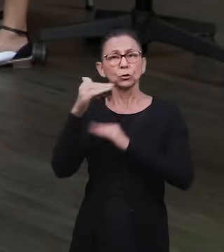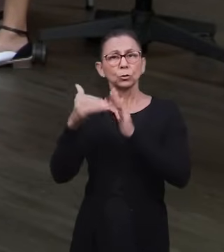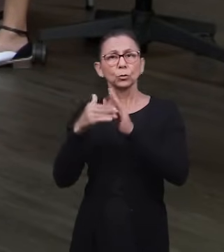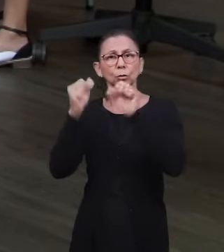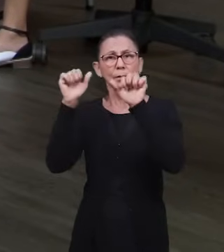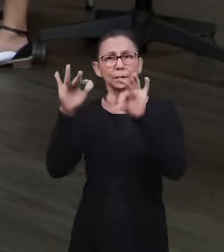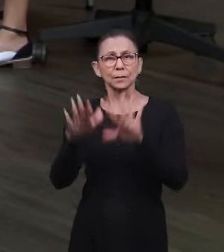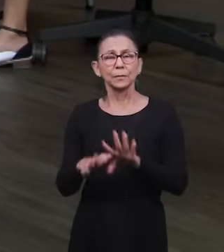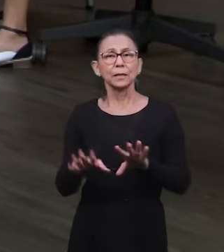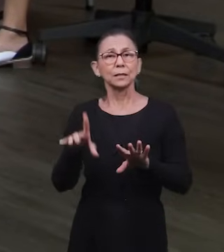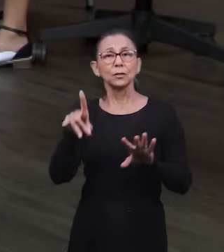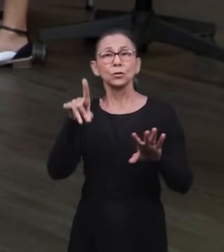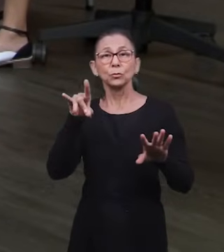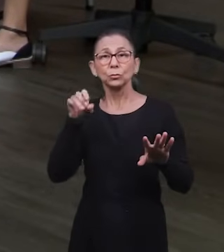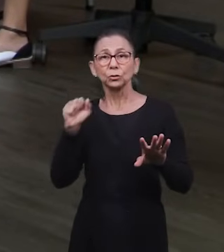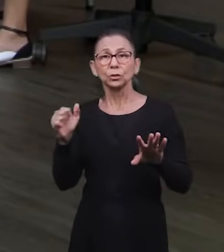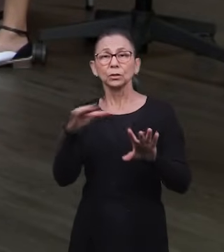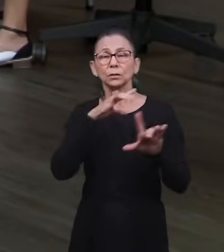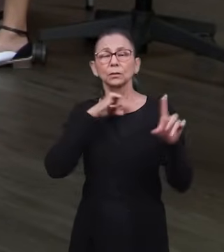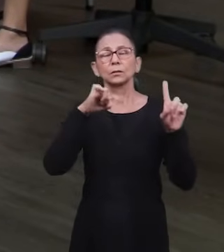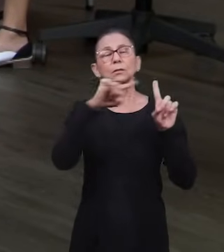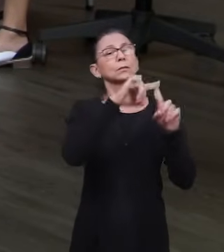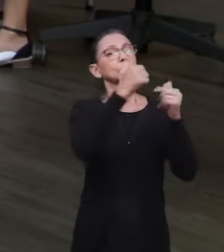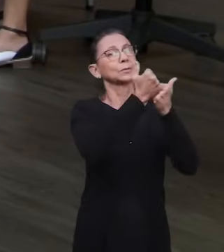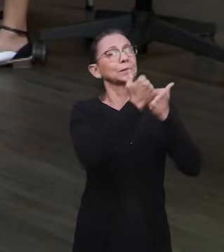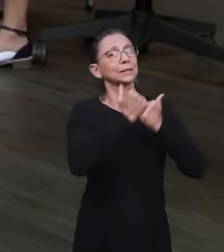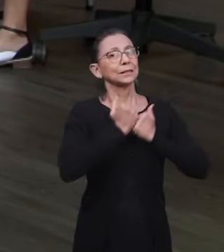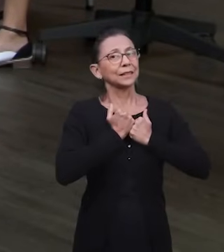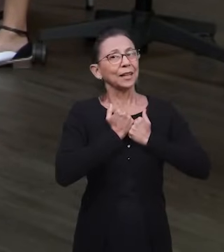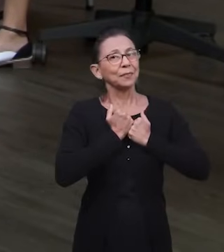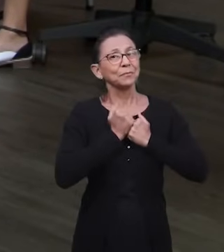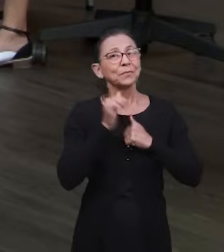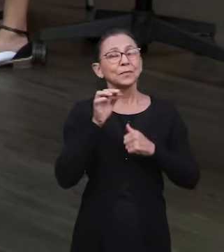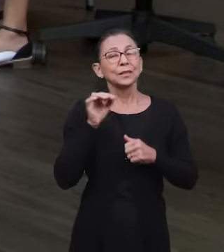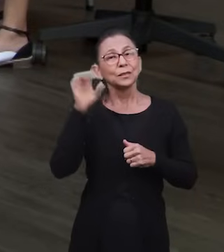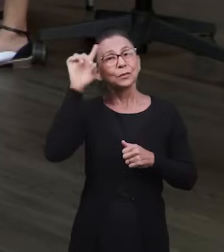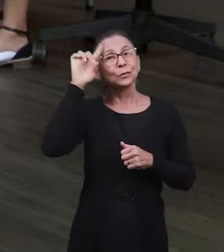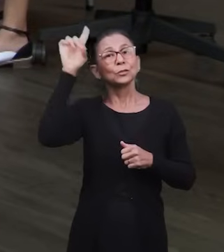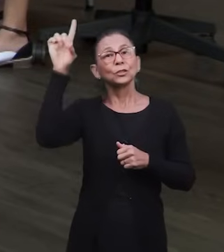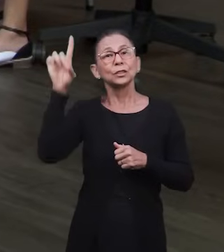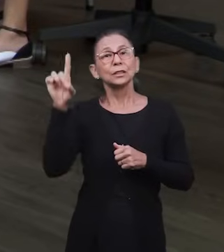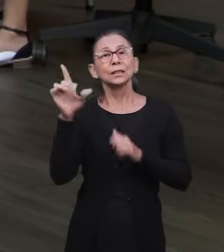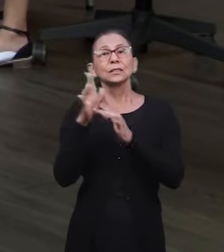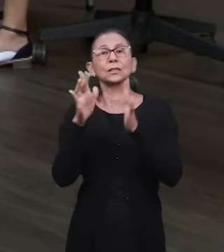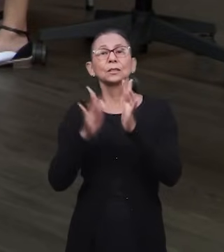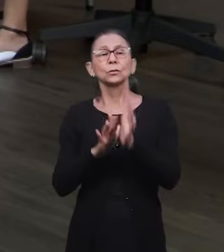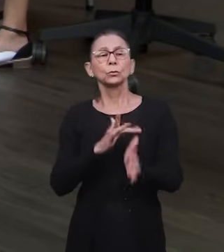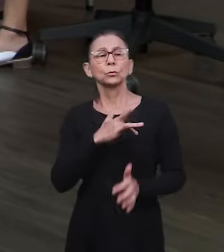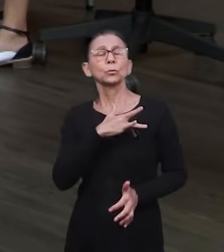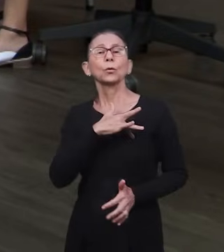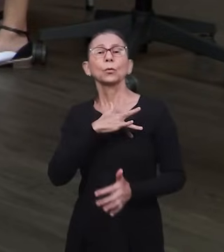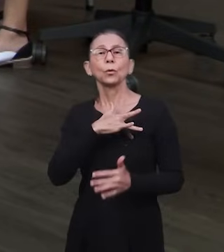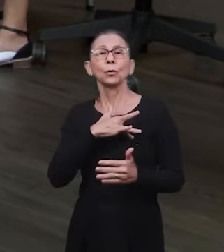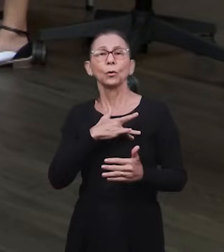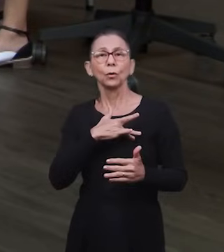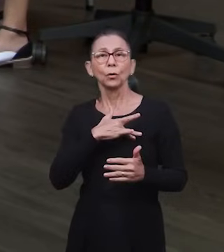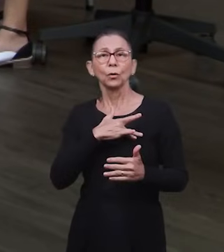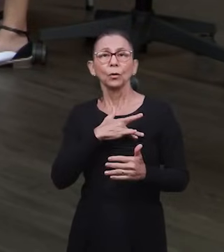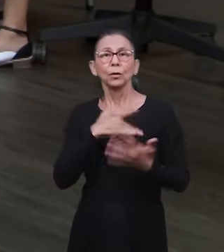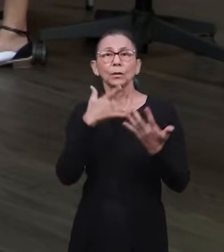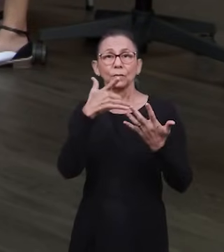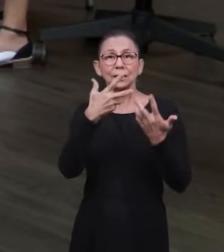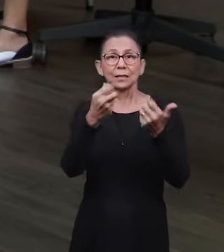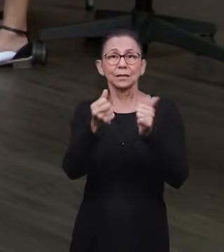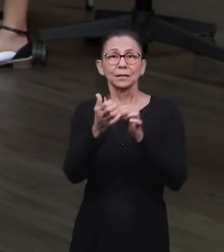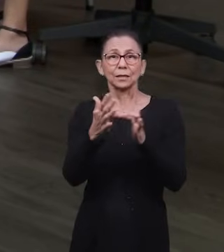O sacrifício, a morte, o dia que Ele nos atraiu, a experiência de salvação. Que coisa mais gratificante era o momento que